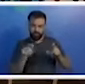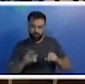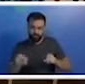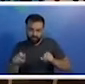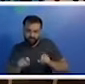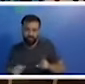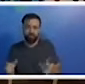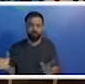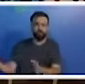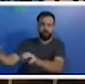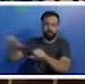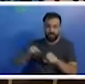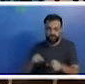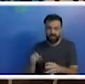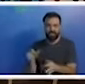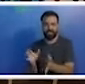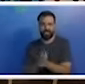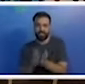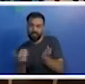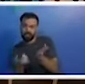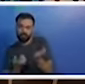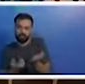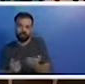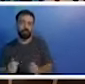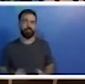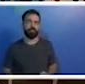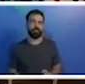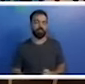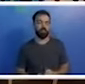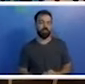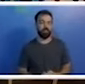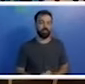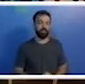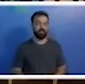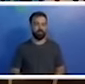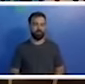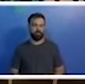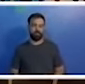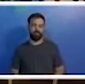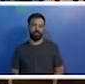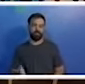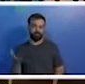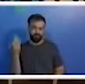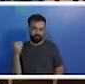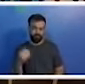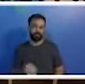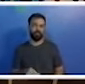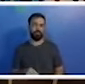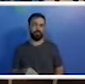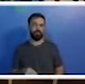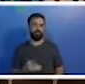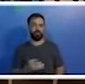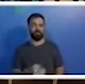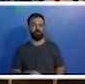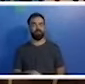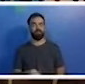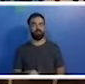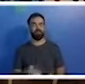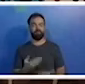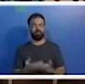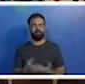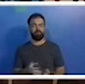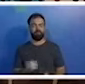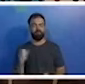sentem peguem só apostila e muita animação para gente assistir à aula de hoje combinado vamos parar nosso 8º a aula da unidade